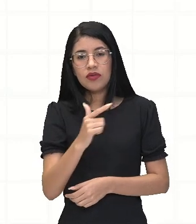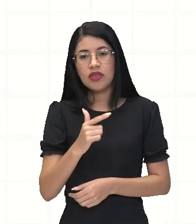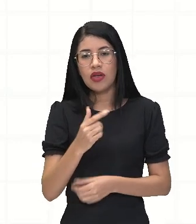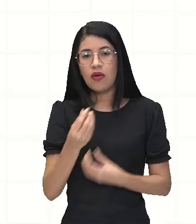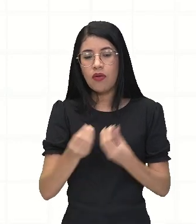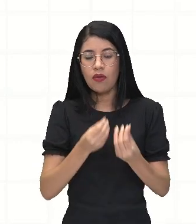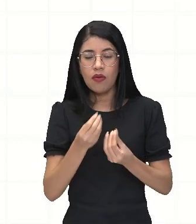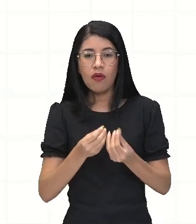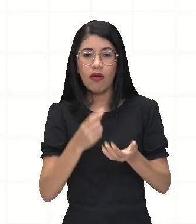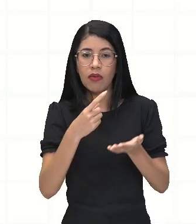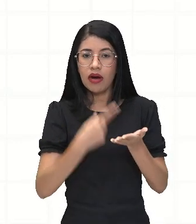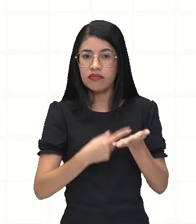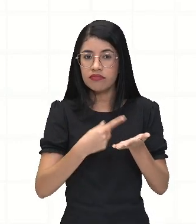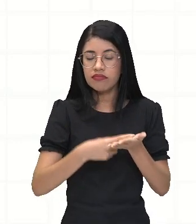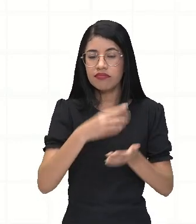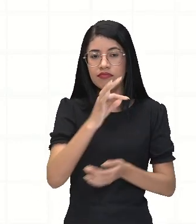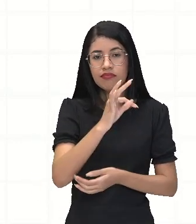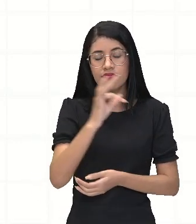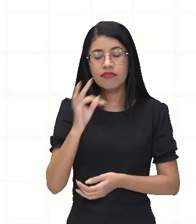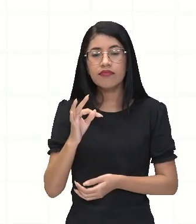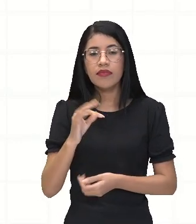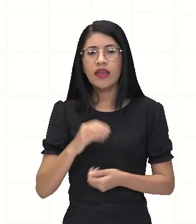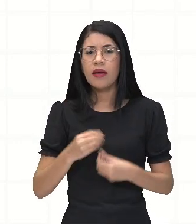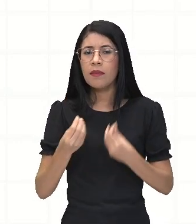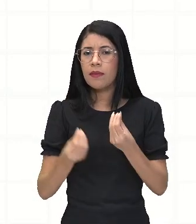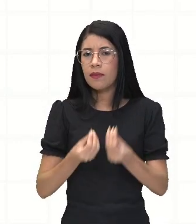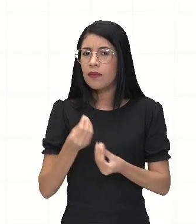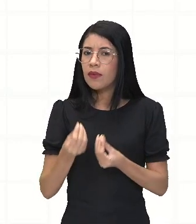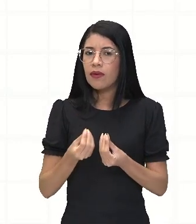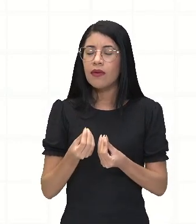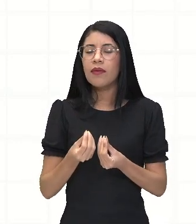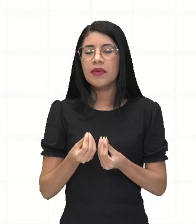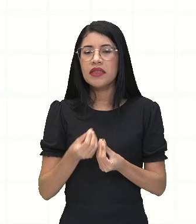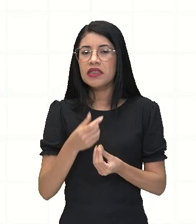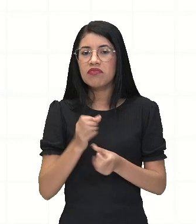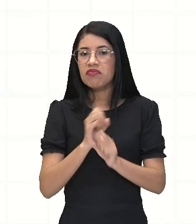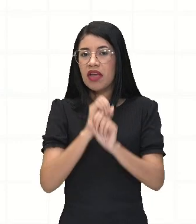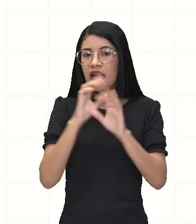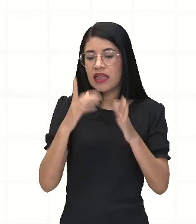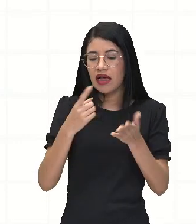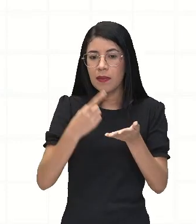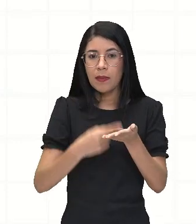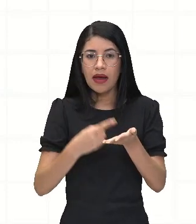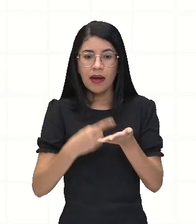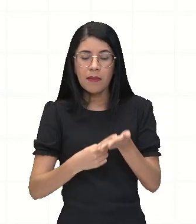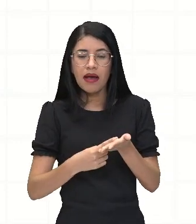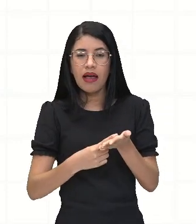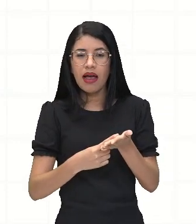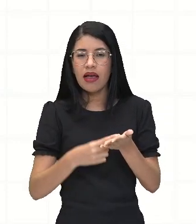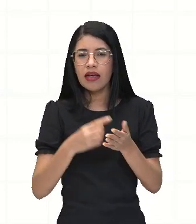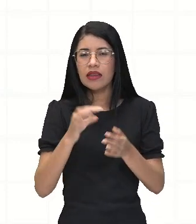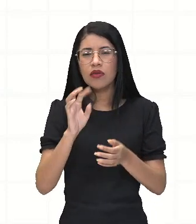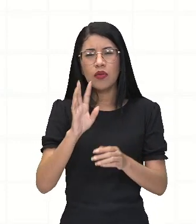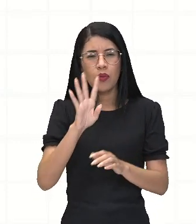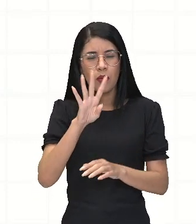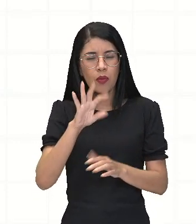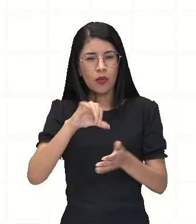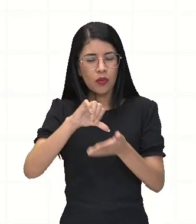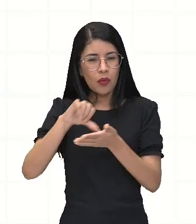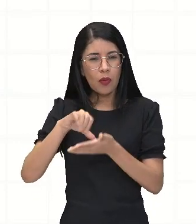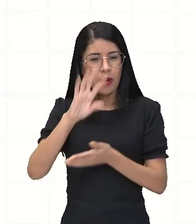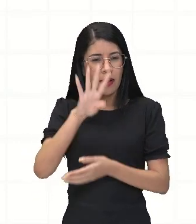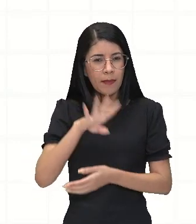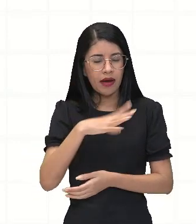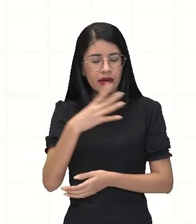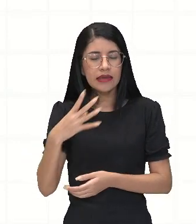definida pelos termos de Tratado de Tordesilhas. Professora, como assim que não está claramente definida, já que lá a gente viu no mapa que está bem